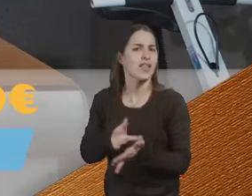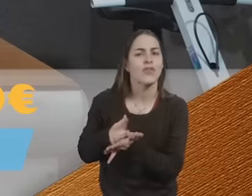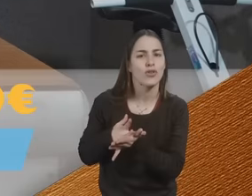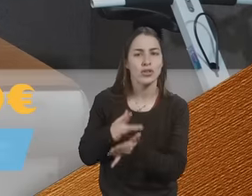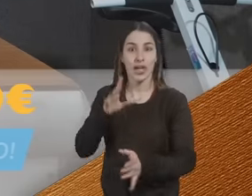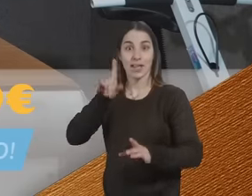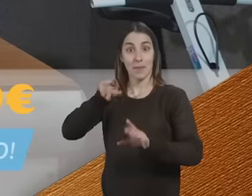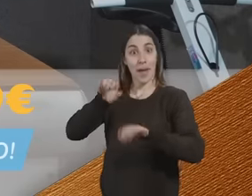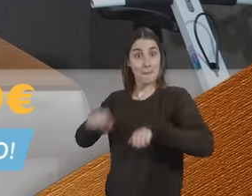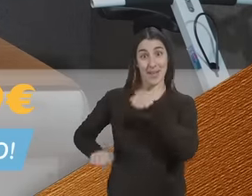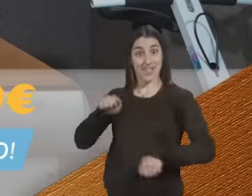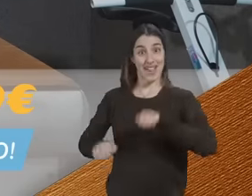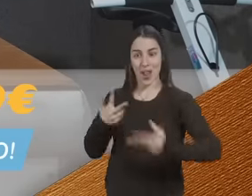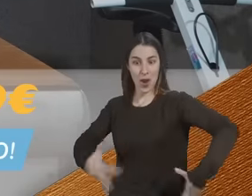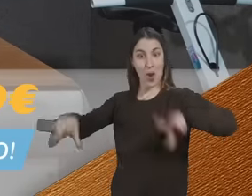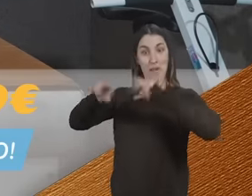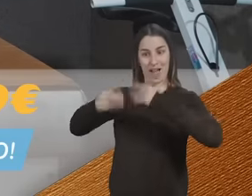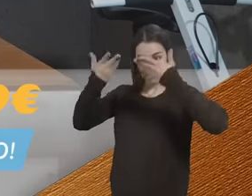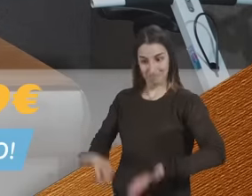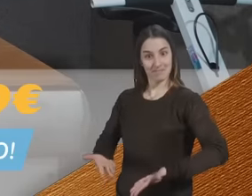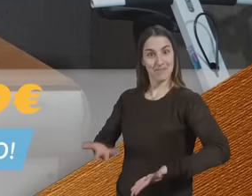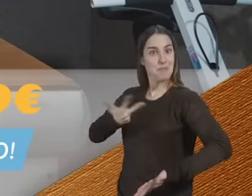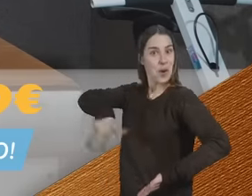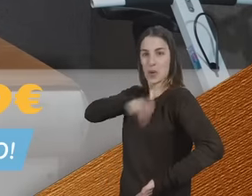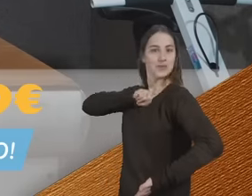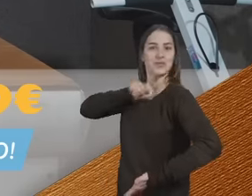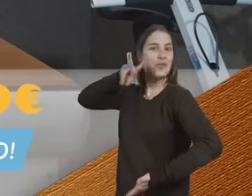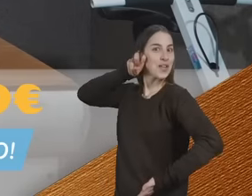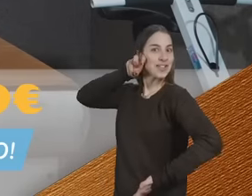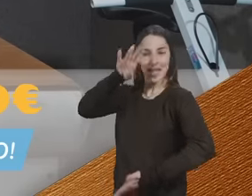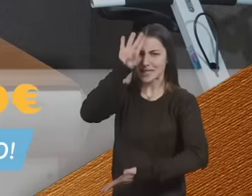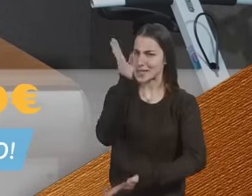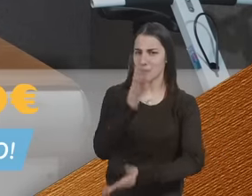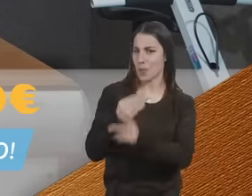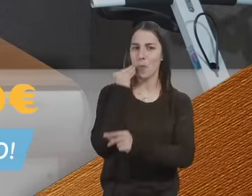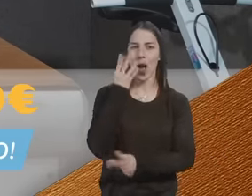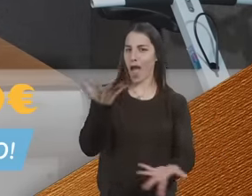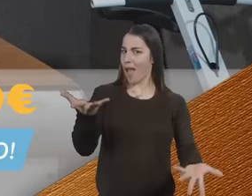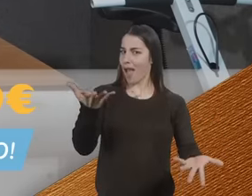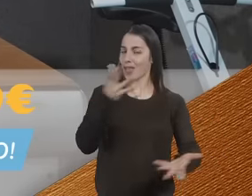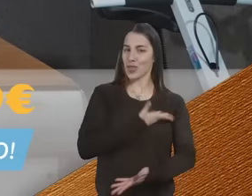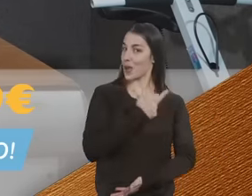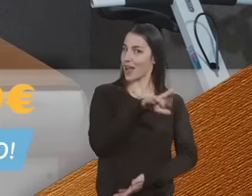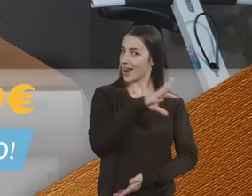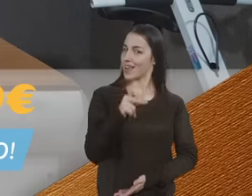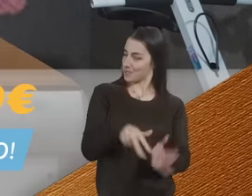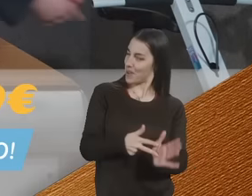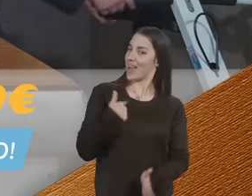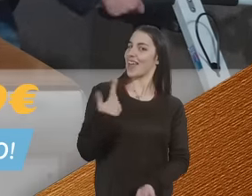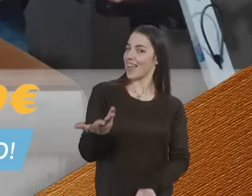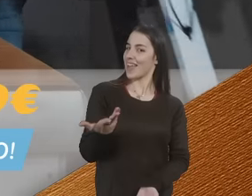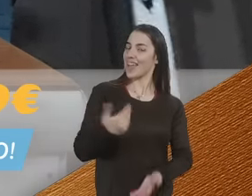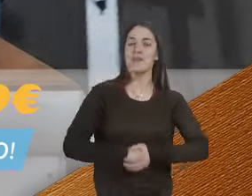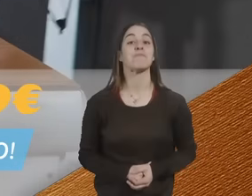uma bicicleta estática novinha em folha para os nossos ouvintes. Já sabe como é que é, Dona Carla. Você está à minha espera, não é?